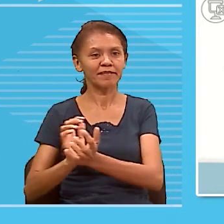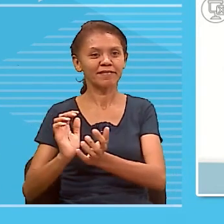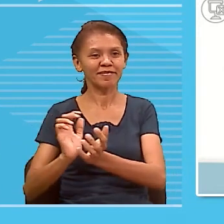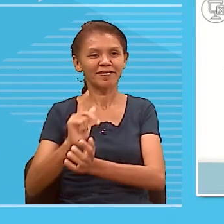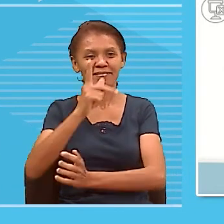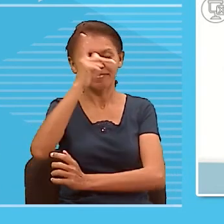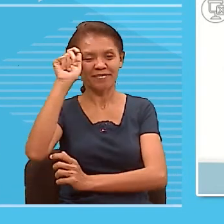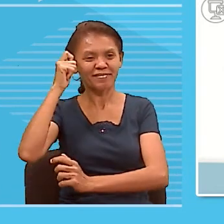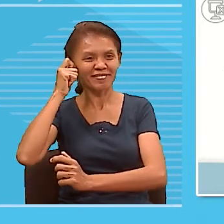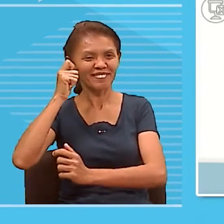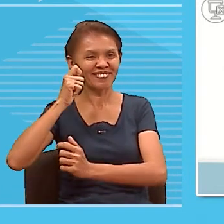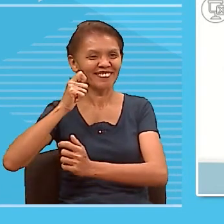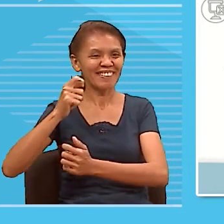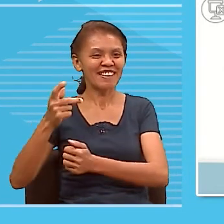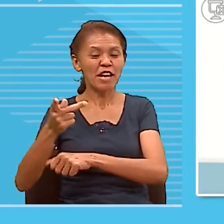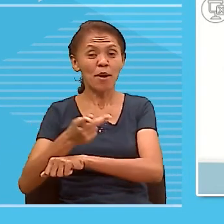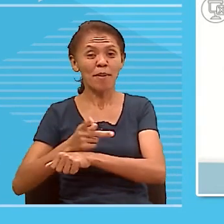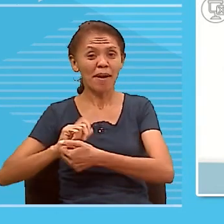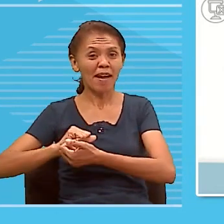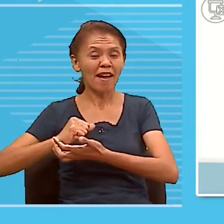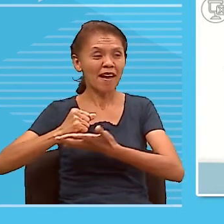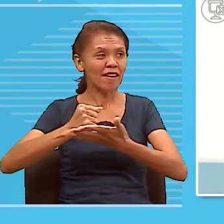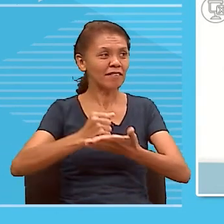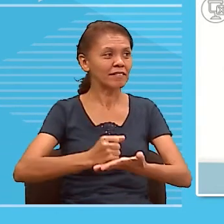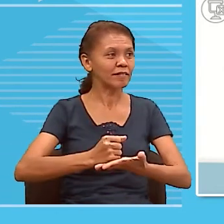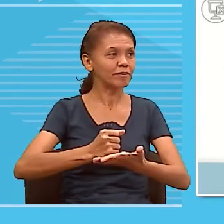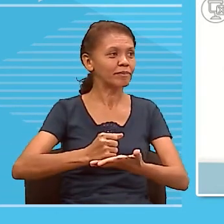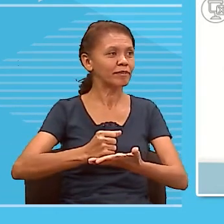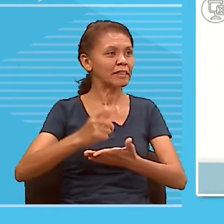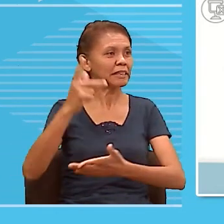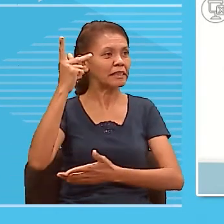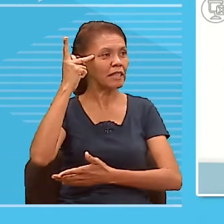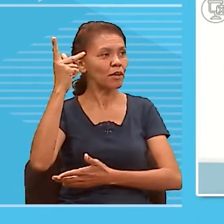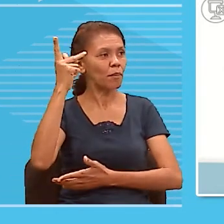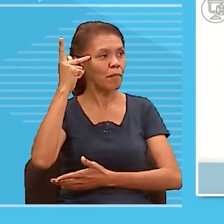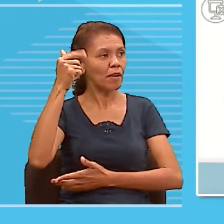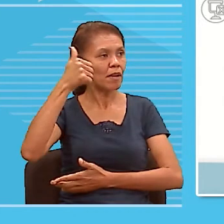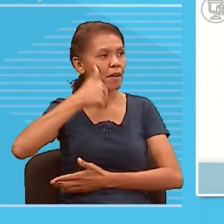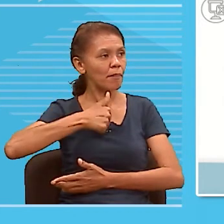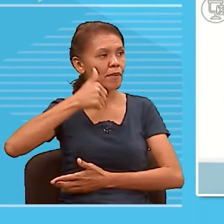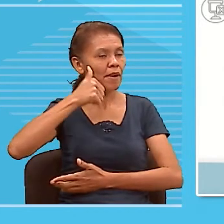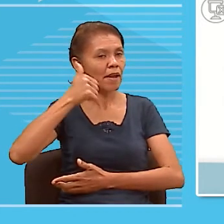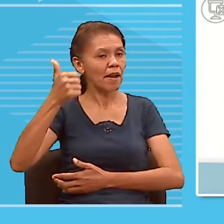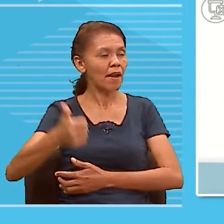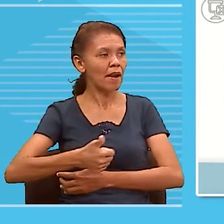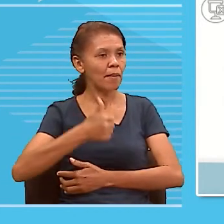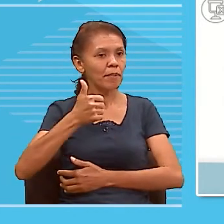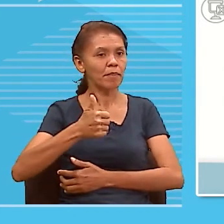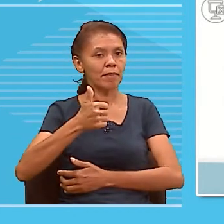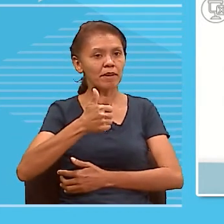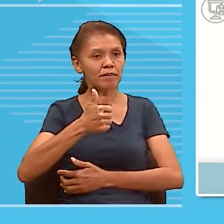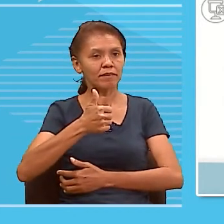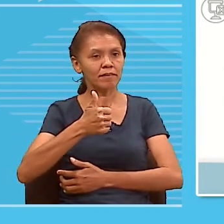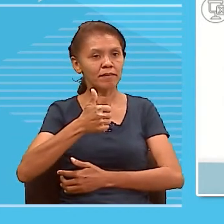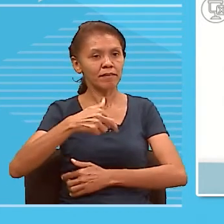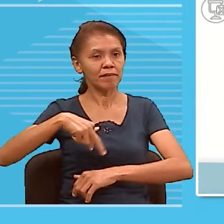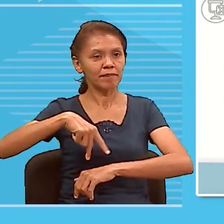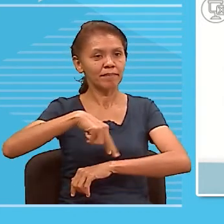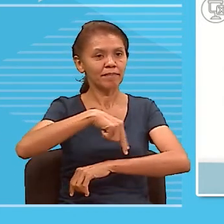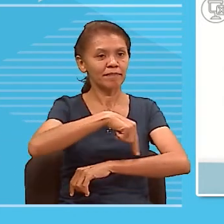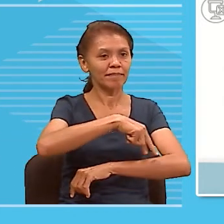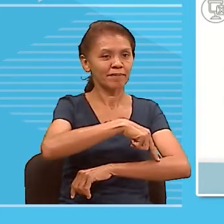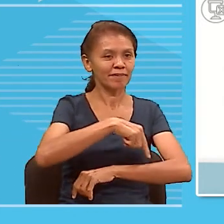São Paulo Leila Lopes de 25 anos Não é a primeira Negra receber a faixa de miss universo a